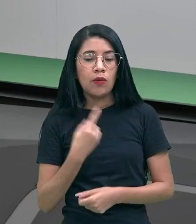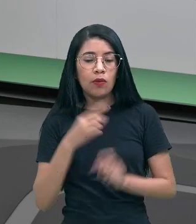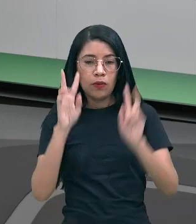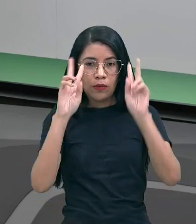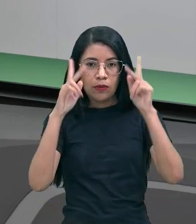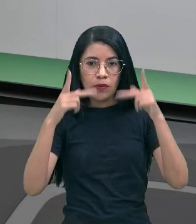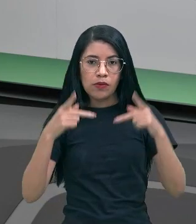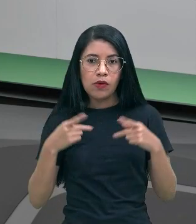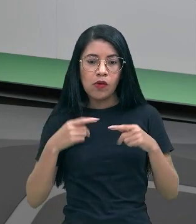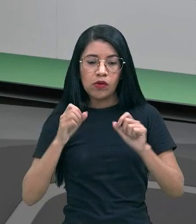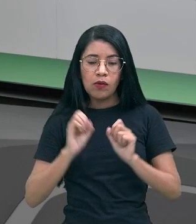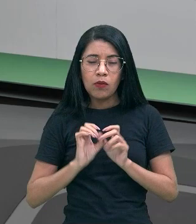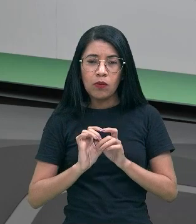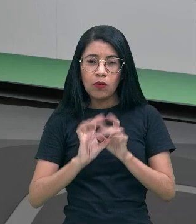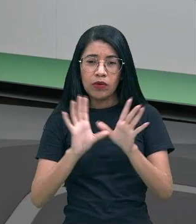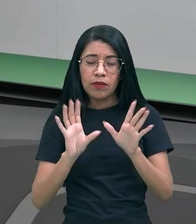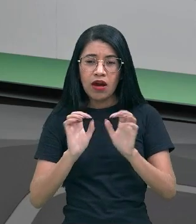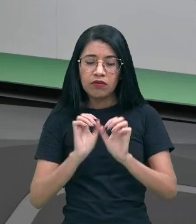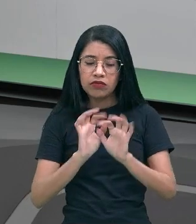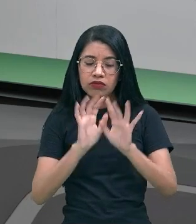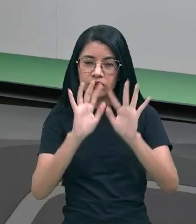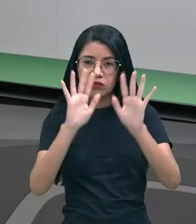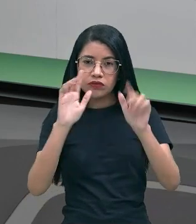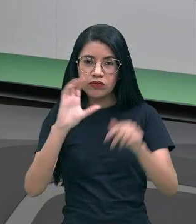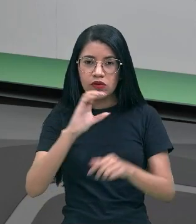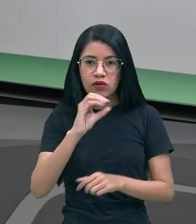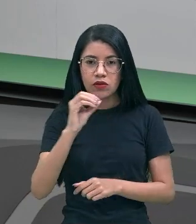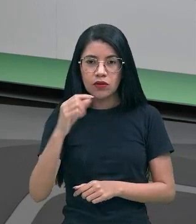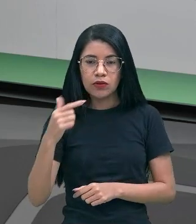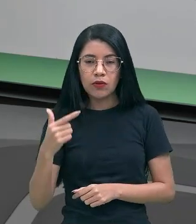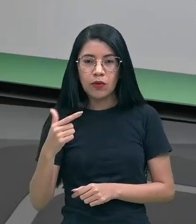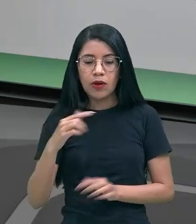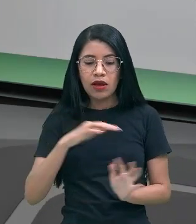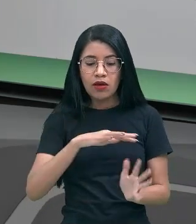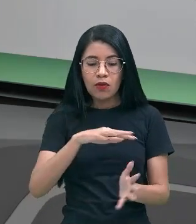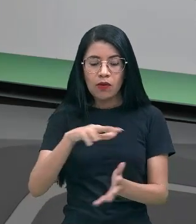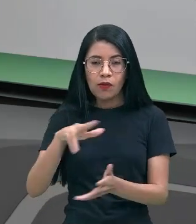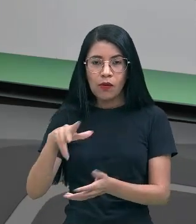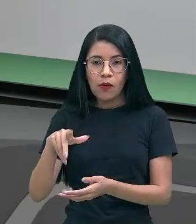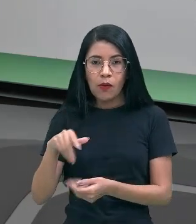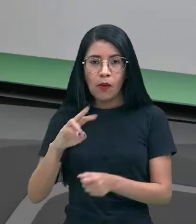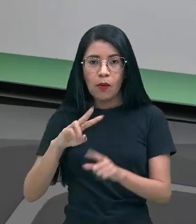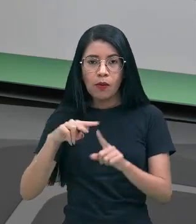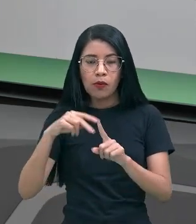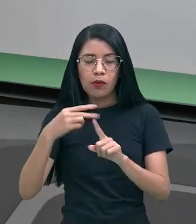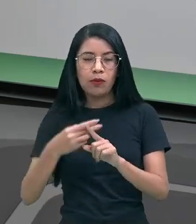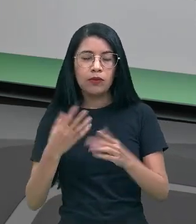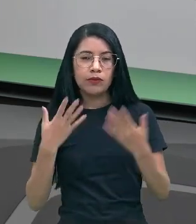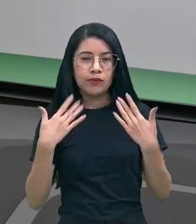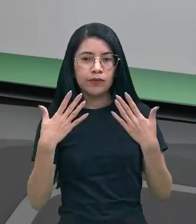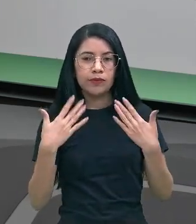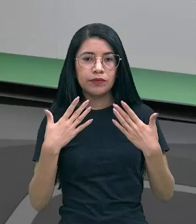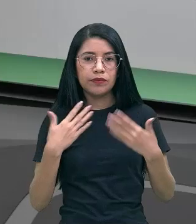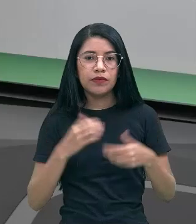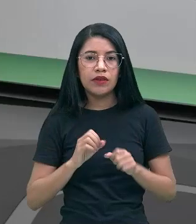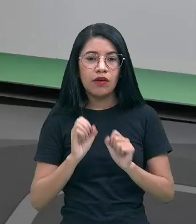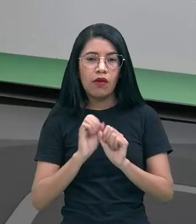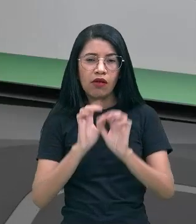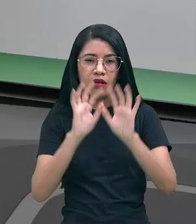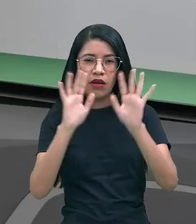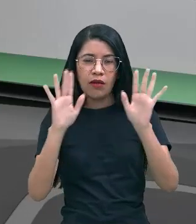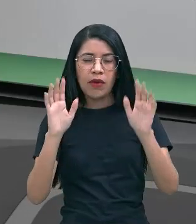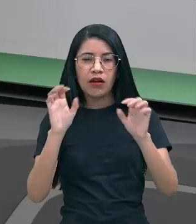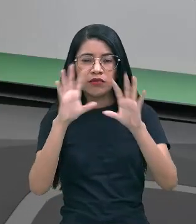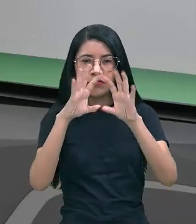humanos, estamos liberando mais gás carbônico e a Terra está ficando cada vez mais quente. Olha aí, a gente liberando mais